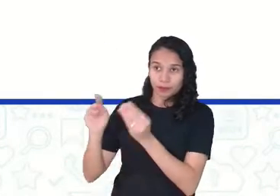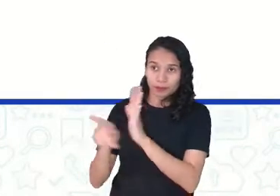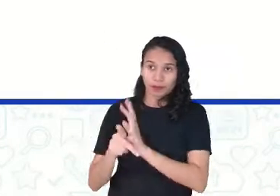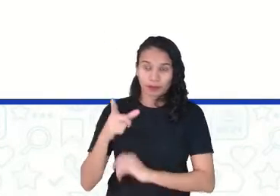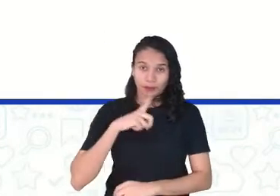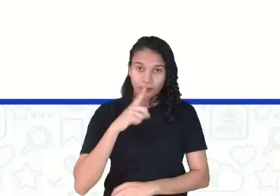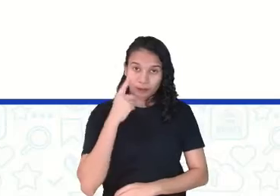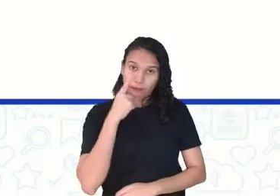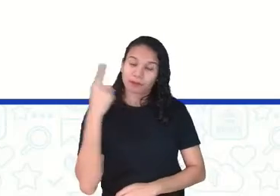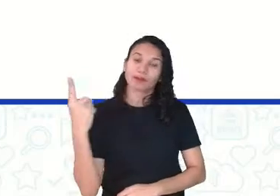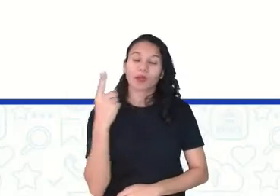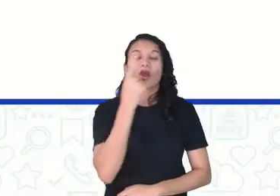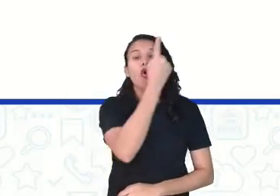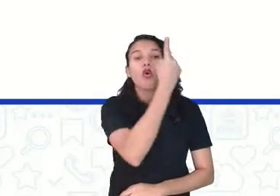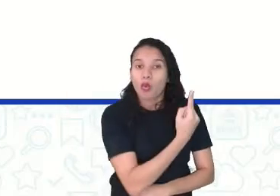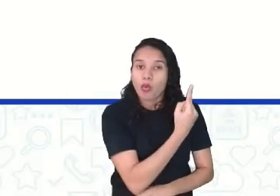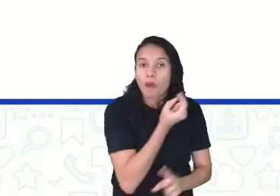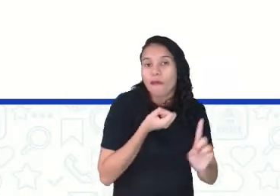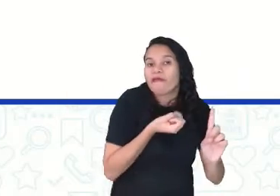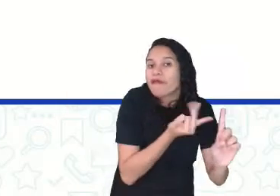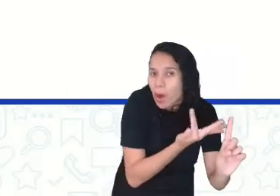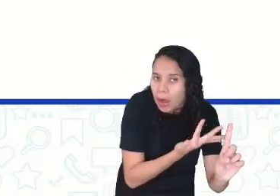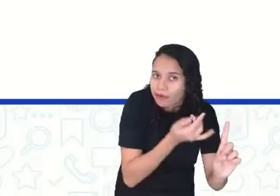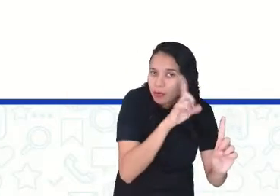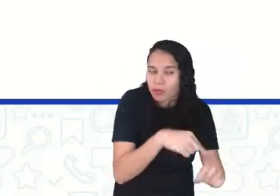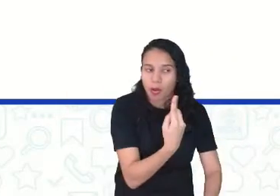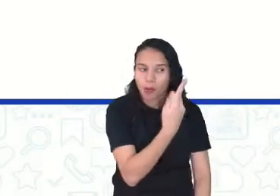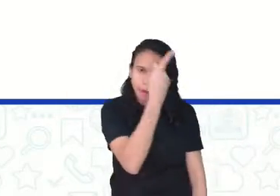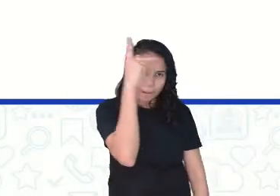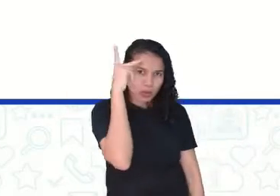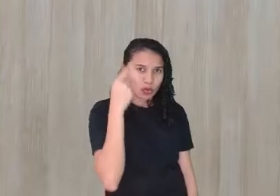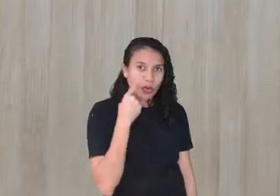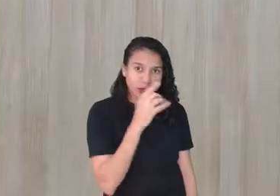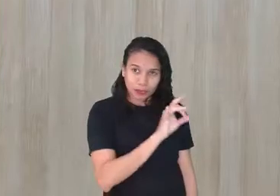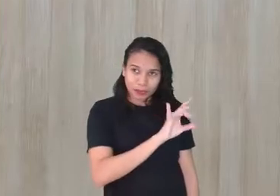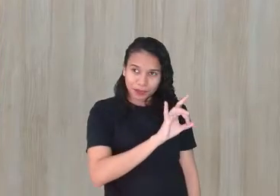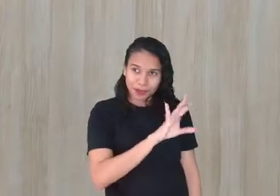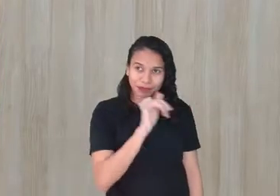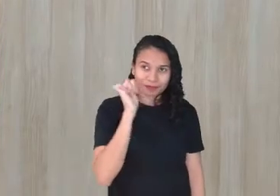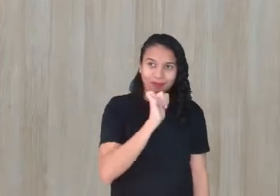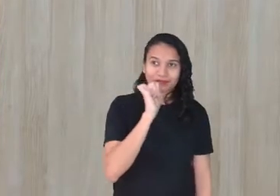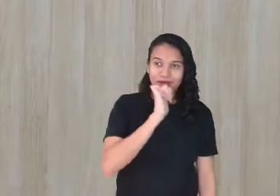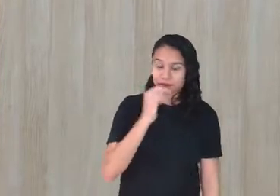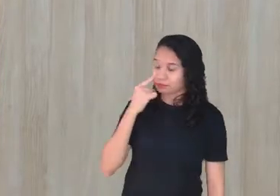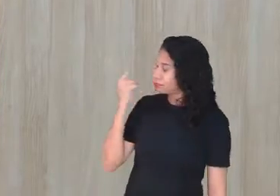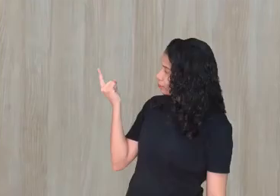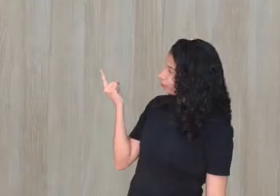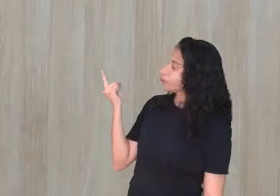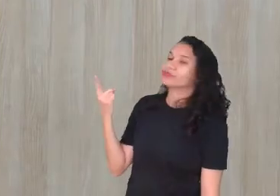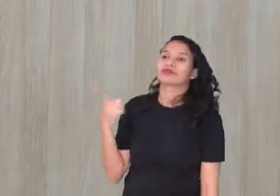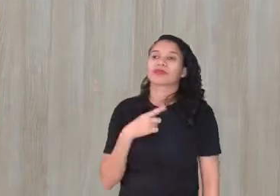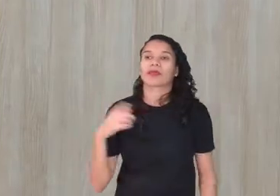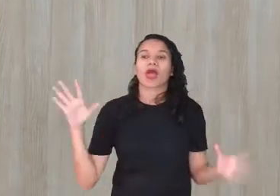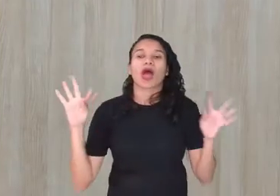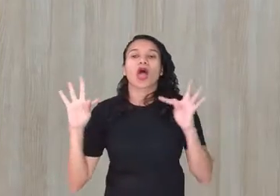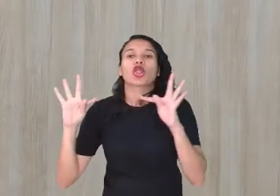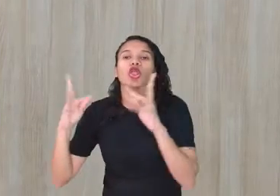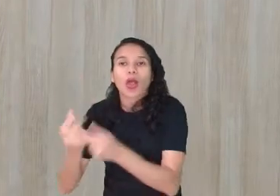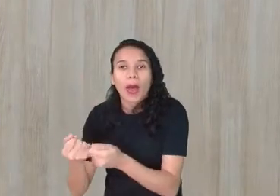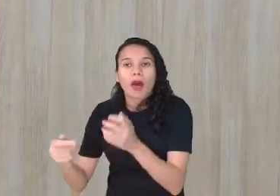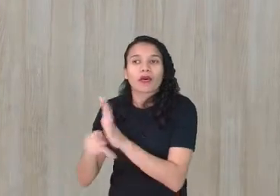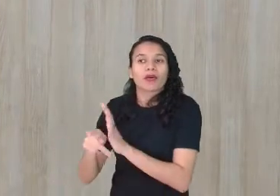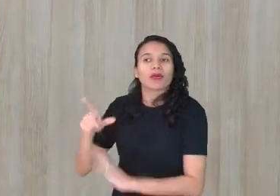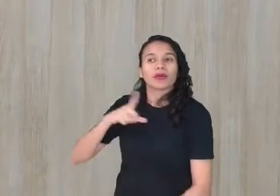um de vocês. Então, eu tenho um caso favorável, que é uma garotinha só. Olha ela aqui, ó. Tá bom? Uma. E o total, eu